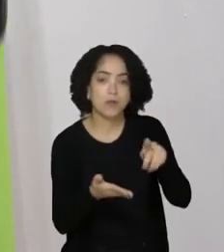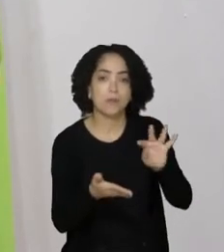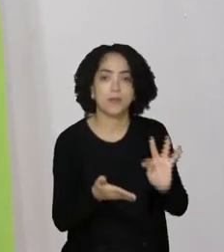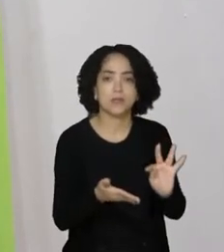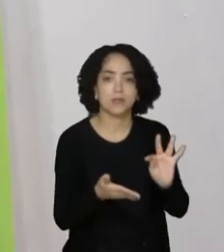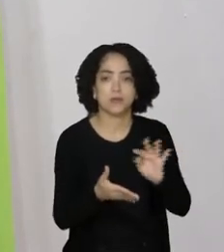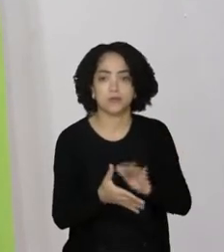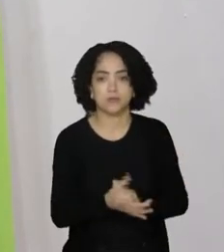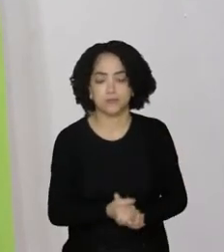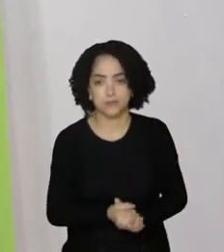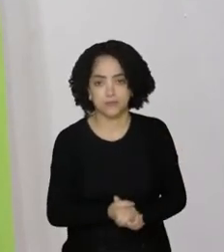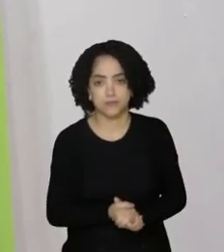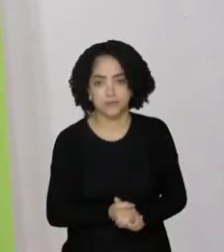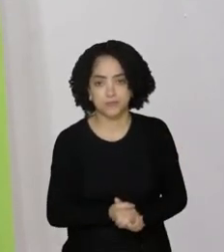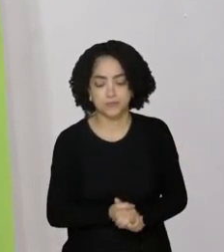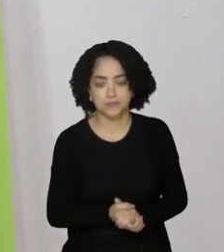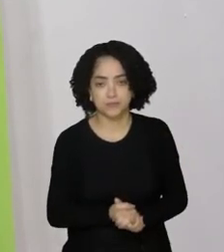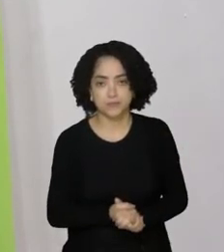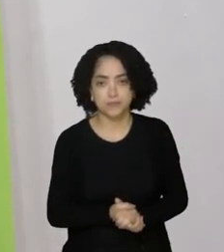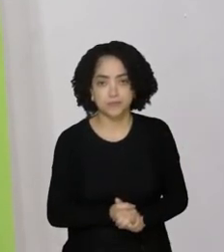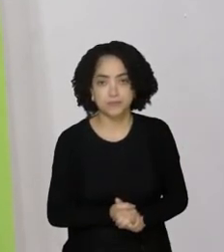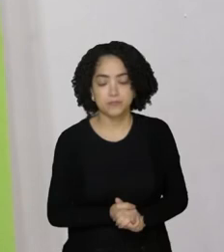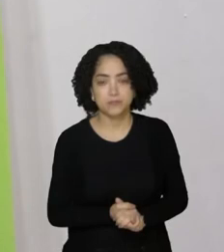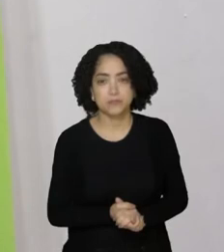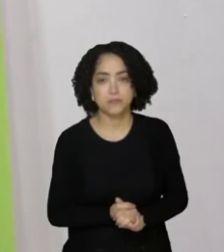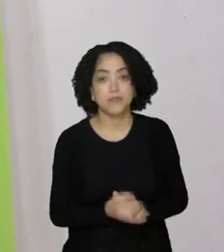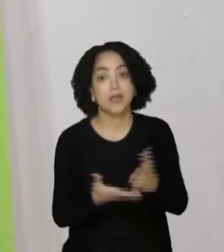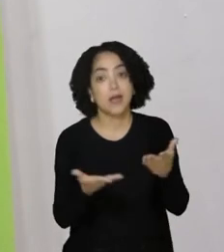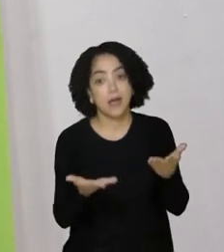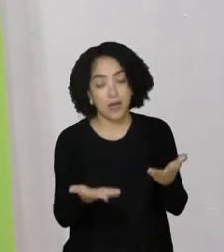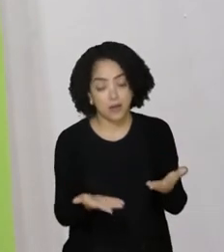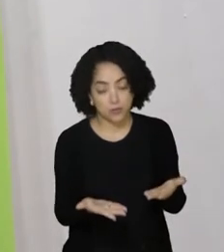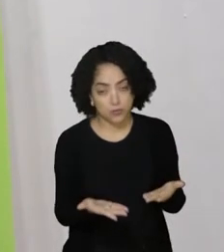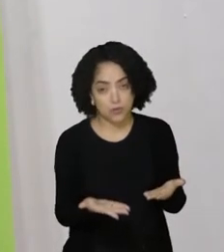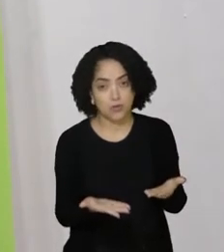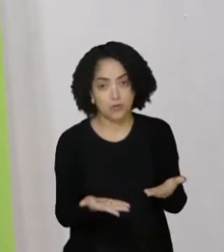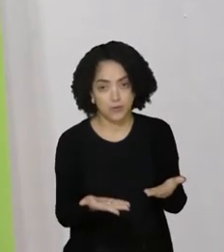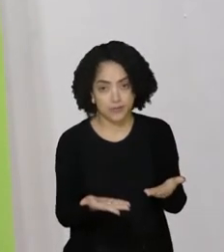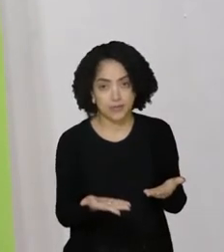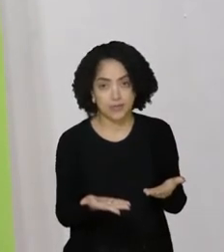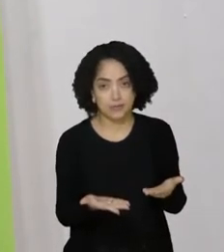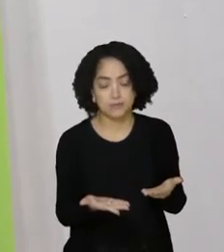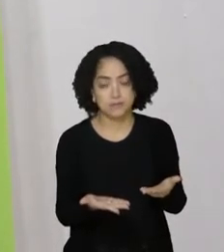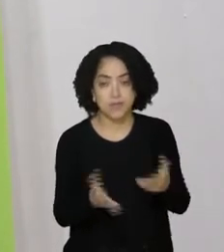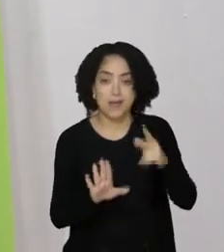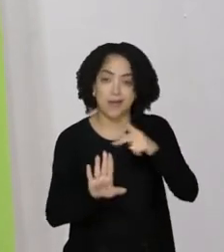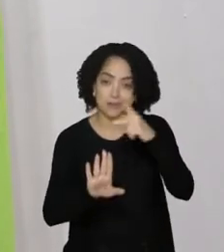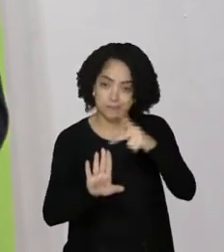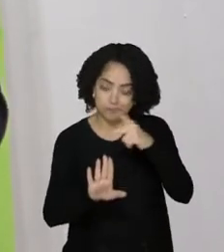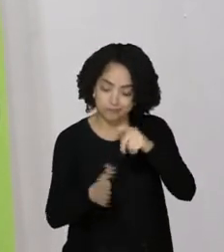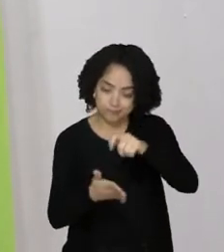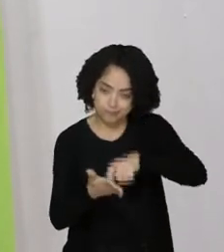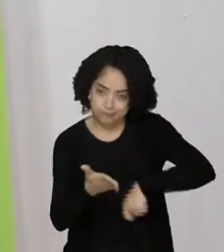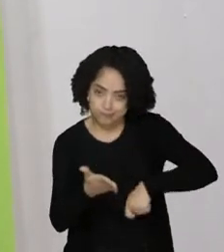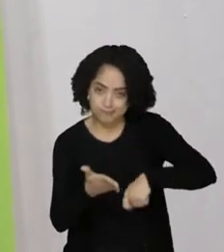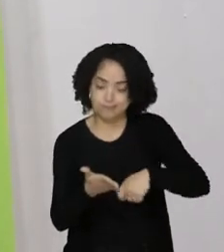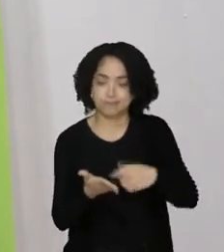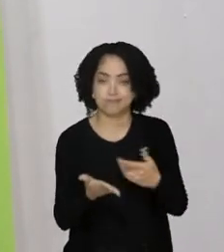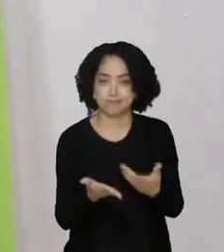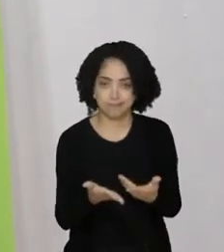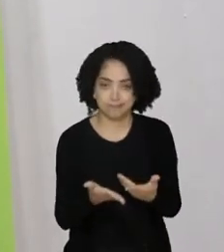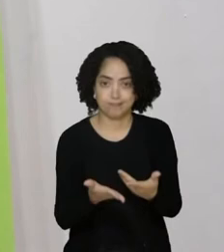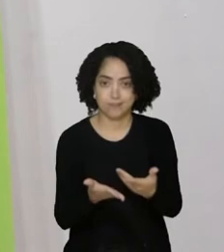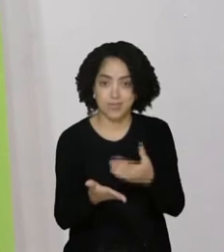no segundo turno aqui aqui em Santa Catarina agora assim uma portaria dando